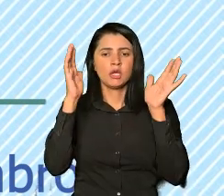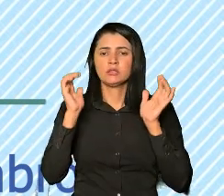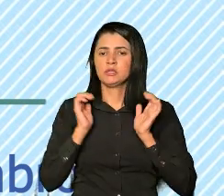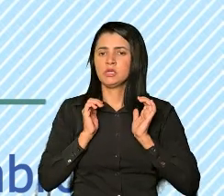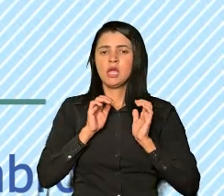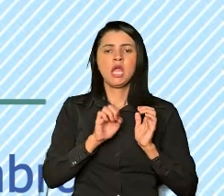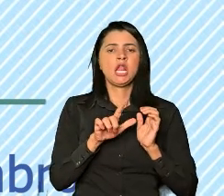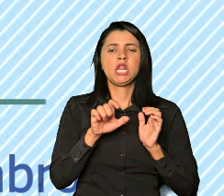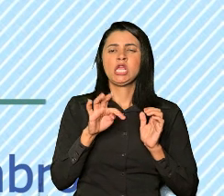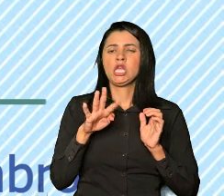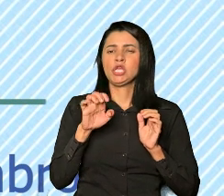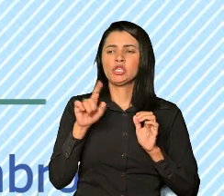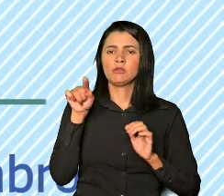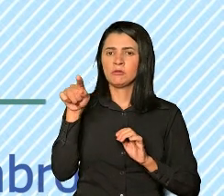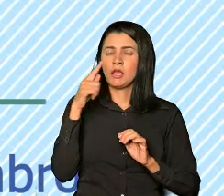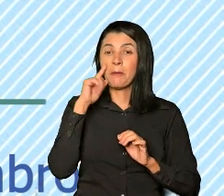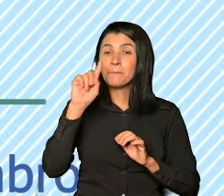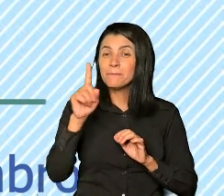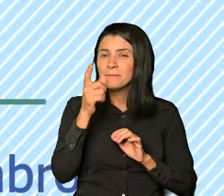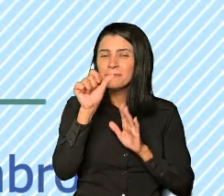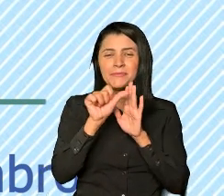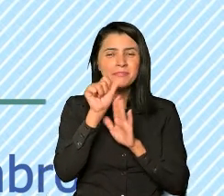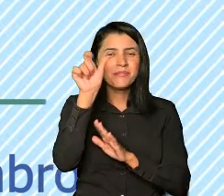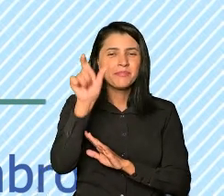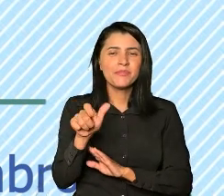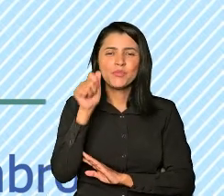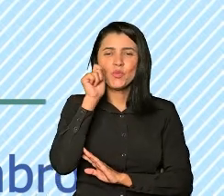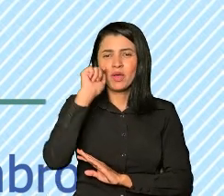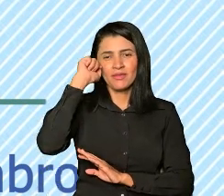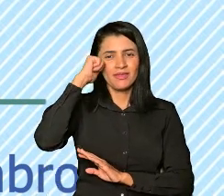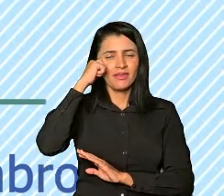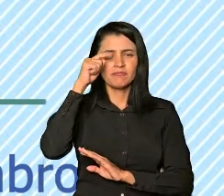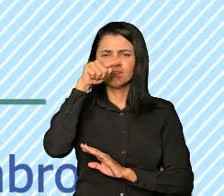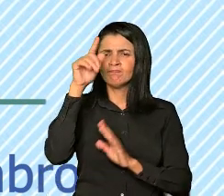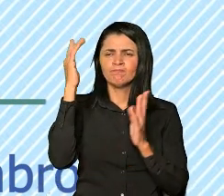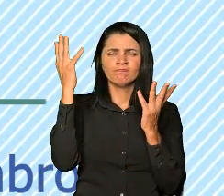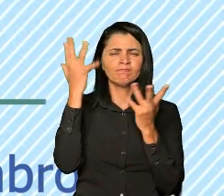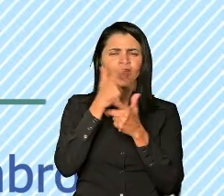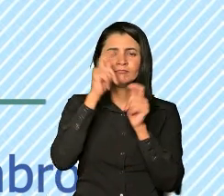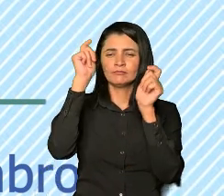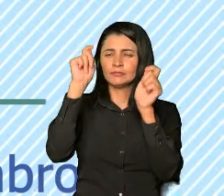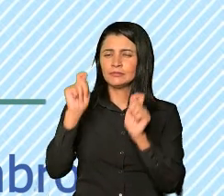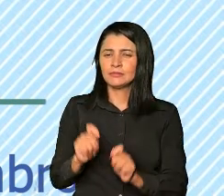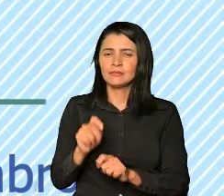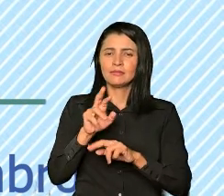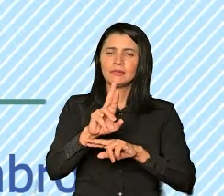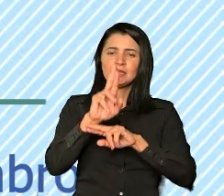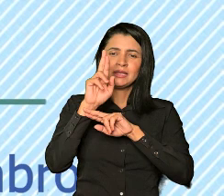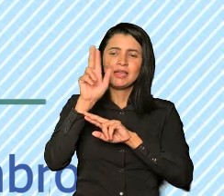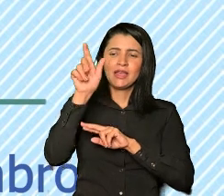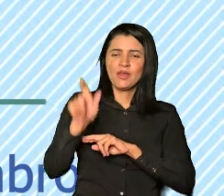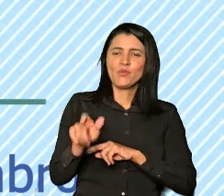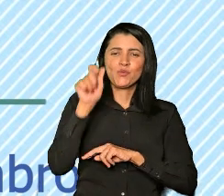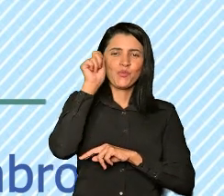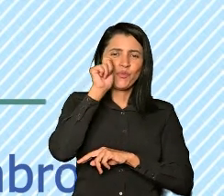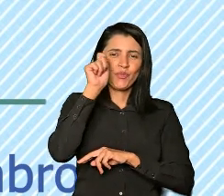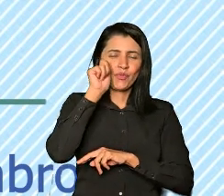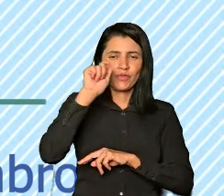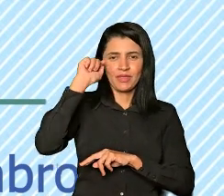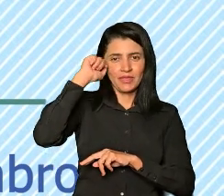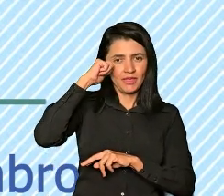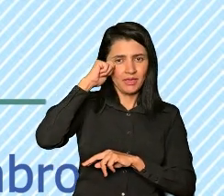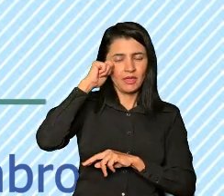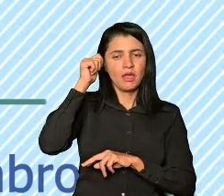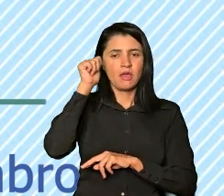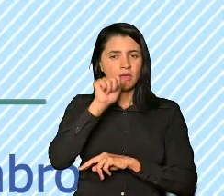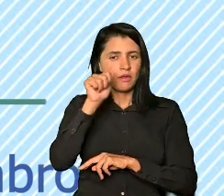E essa estátua é belíssima, certo? Representando aí a mulher negra, né? Não